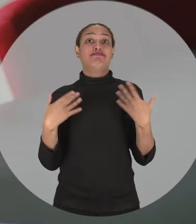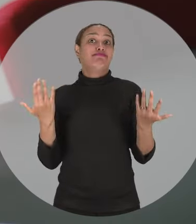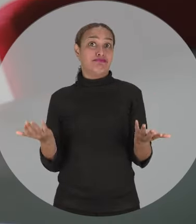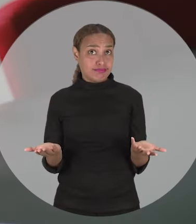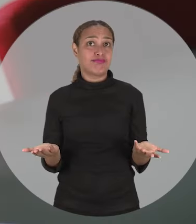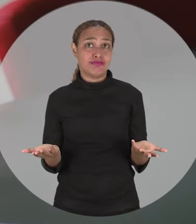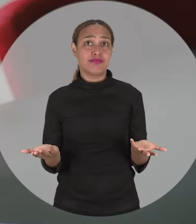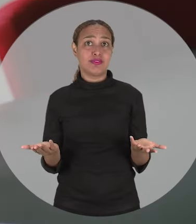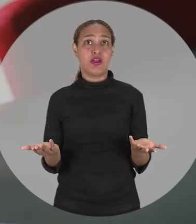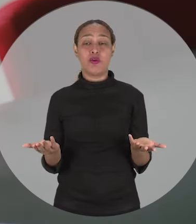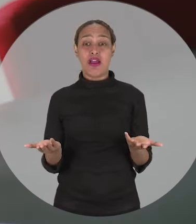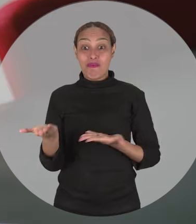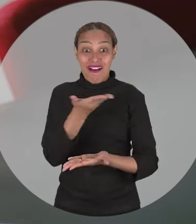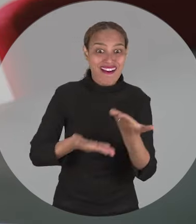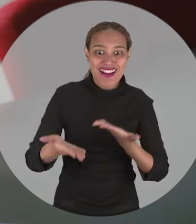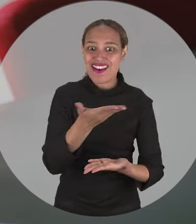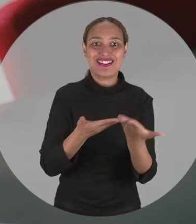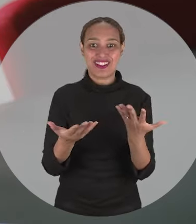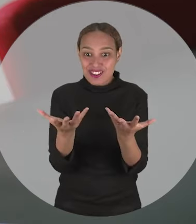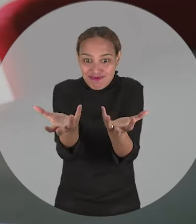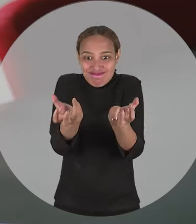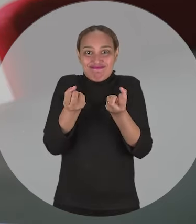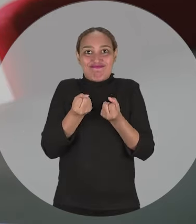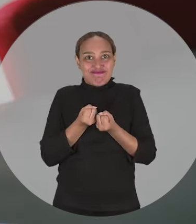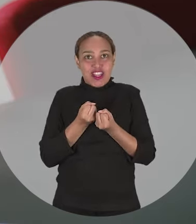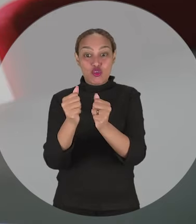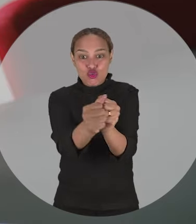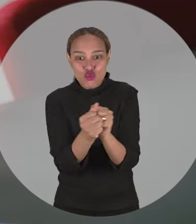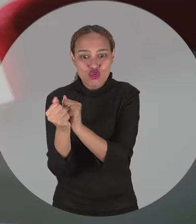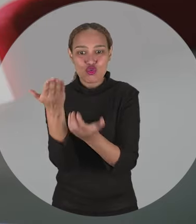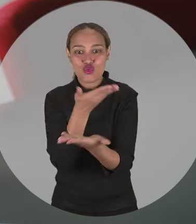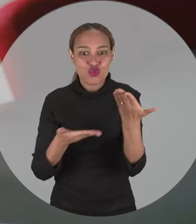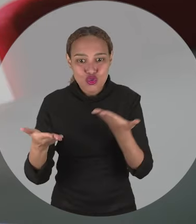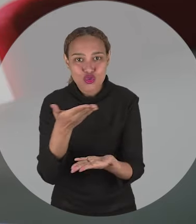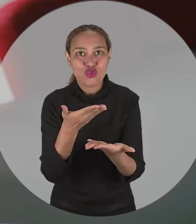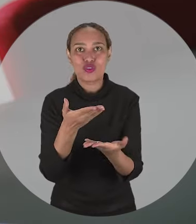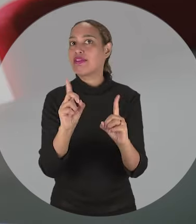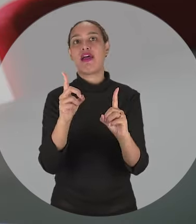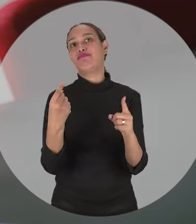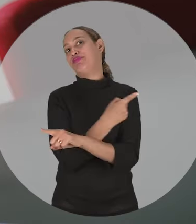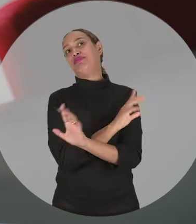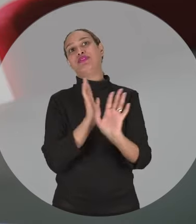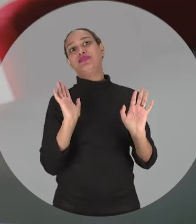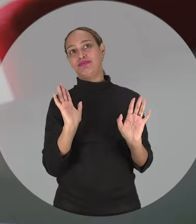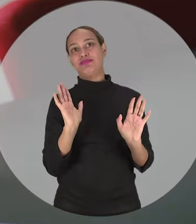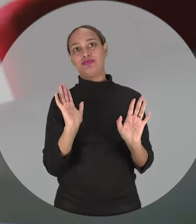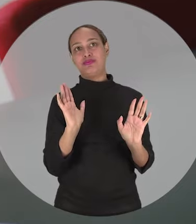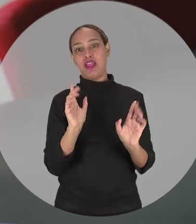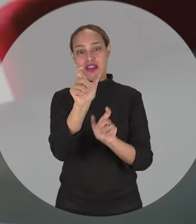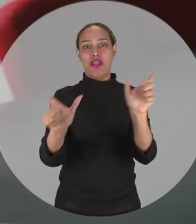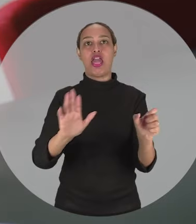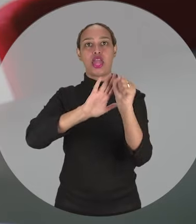uma relação de adesão, uma relação de participação, Pelo contrário, né? Você destrói